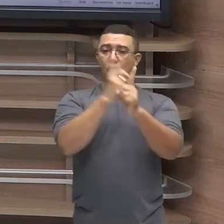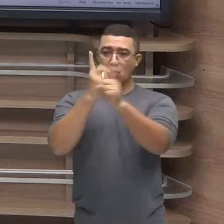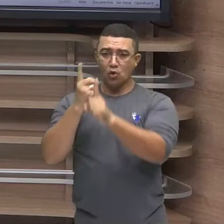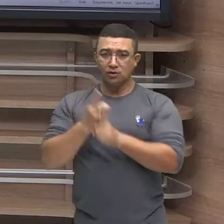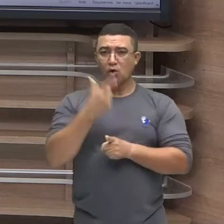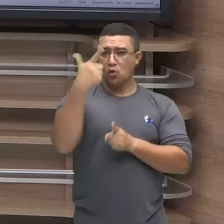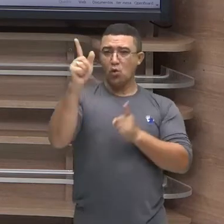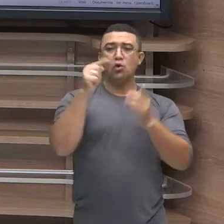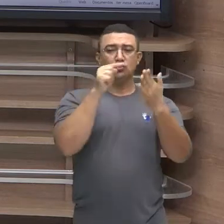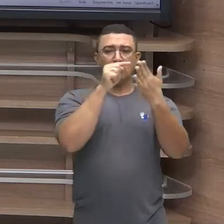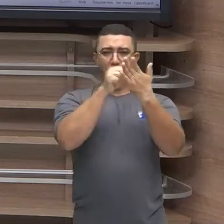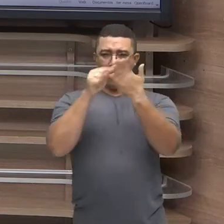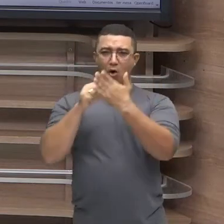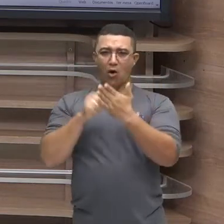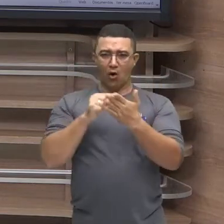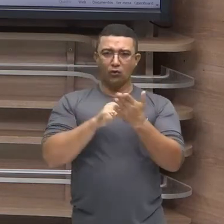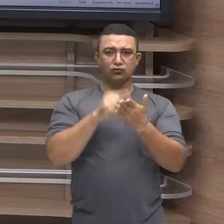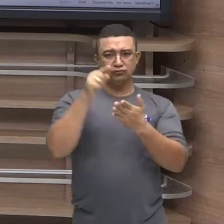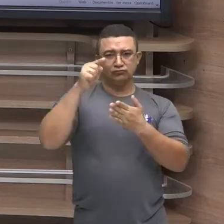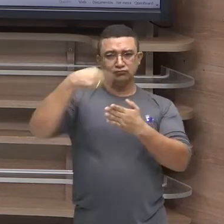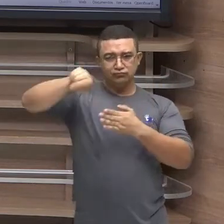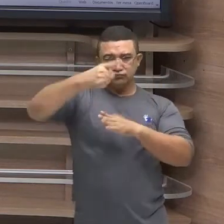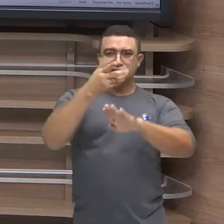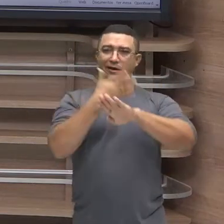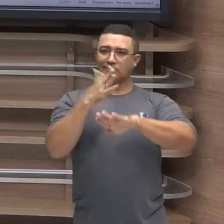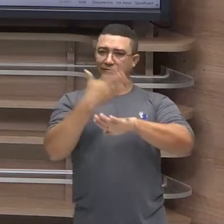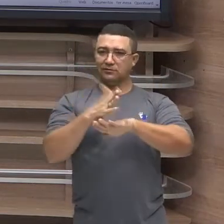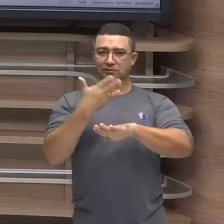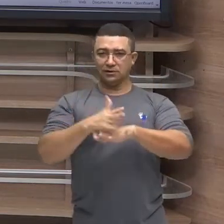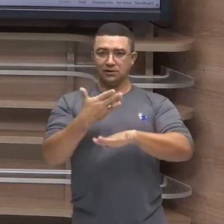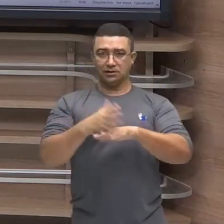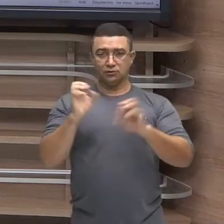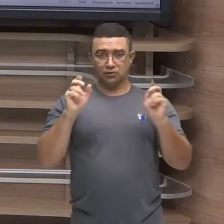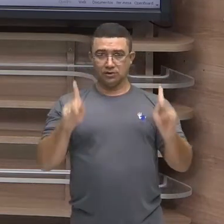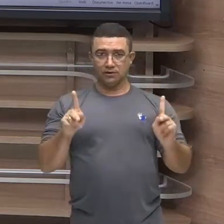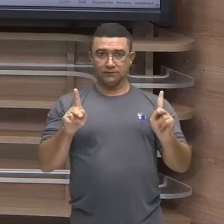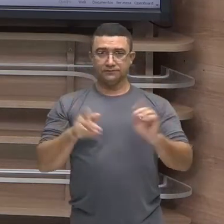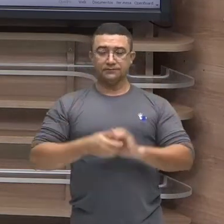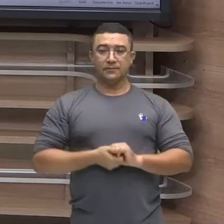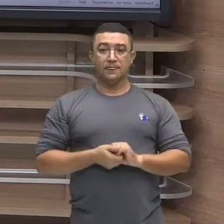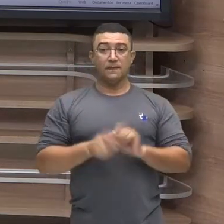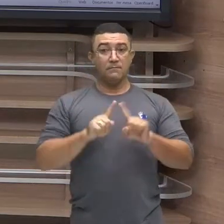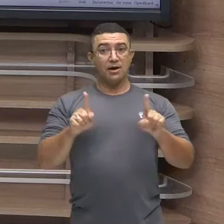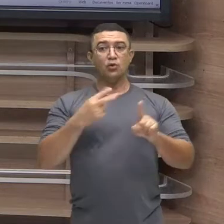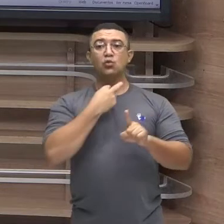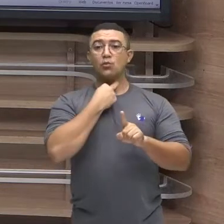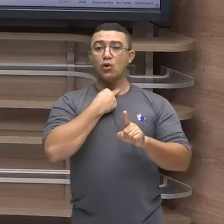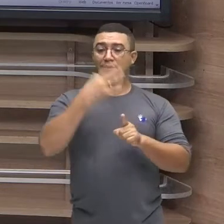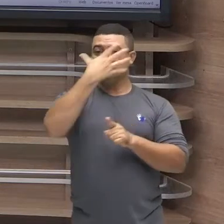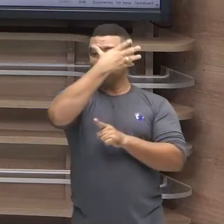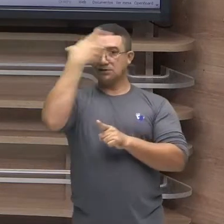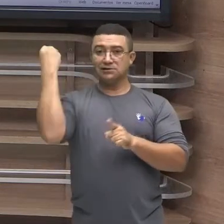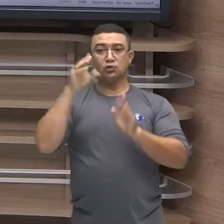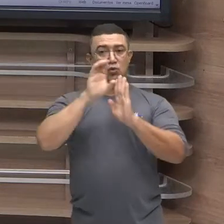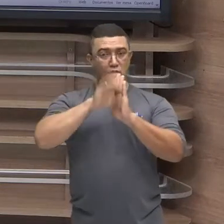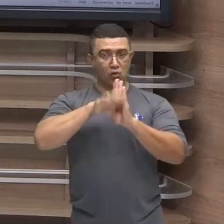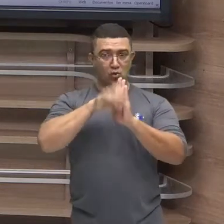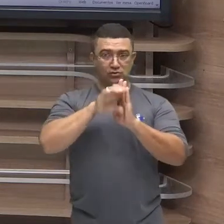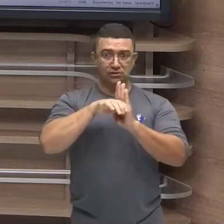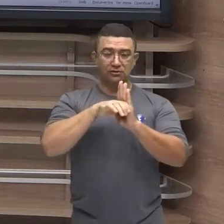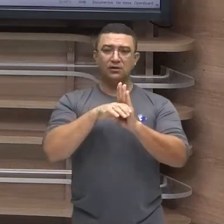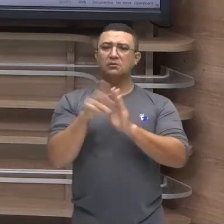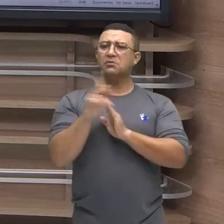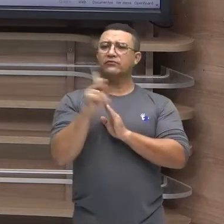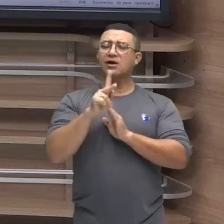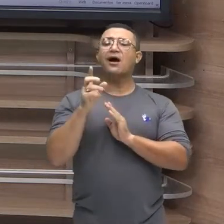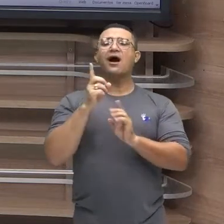outros pontinhos que eu coloquei aí para vocês para irem treinando, tá bom? Só não esqueçam dessa definição, tá? Professora,